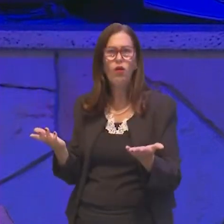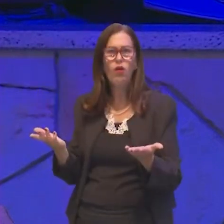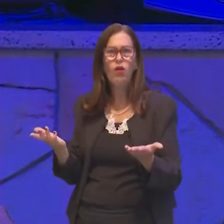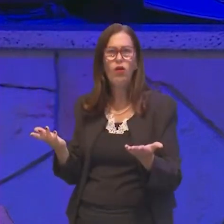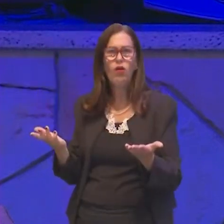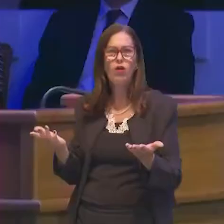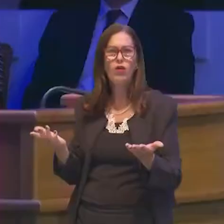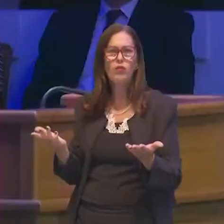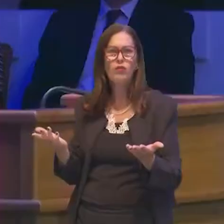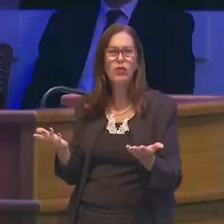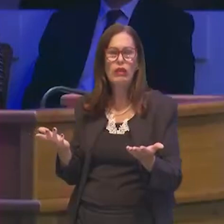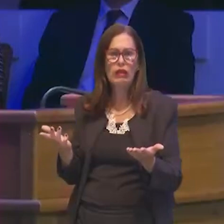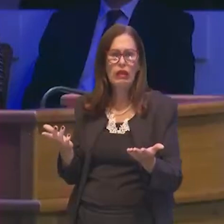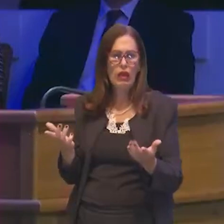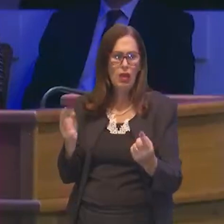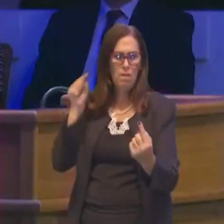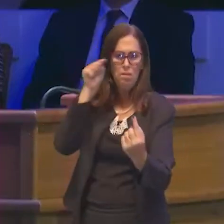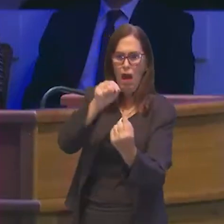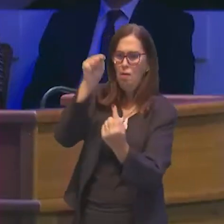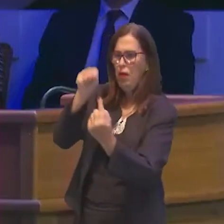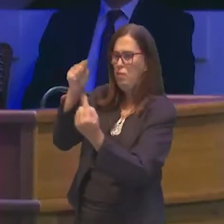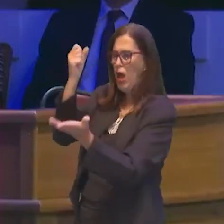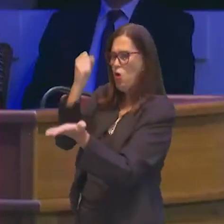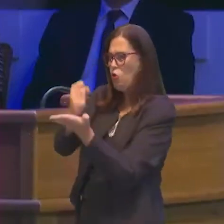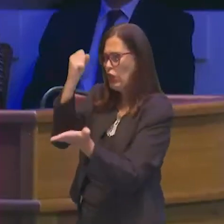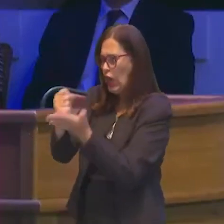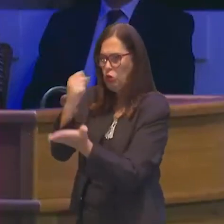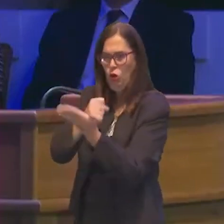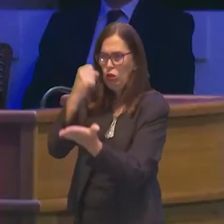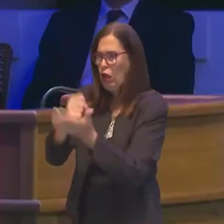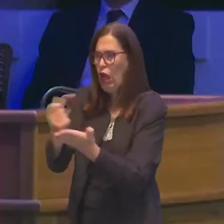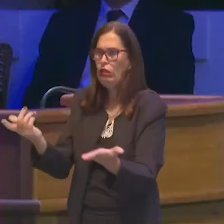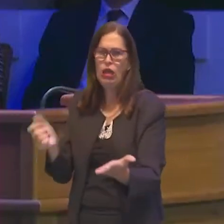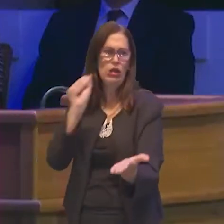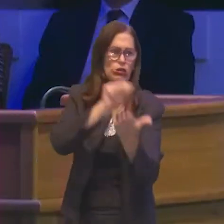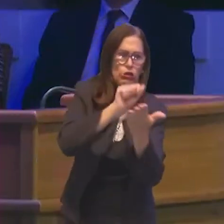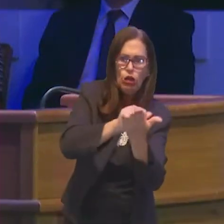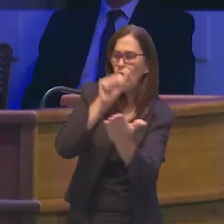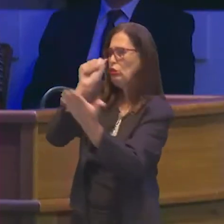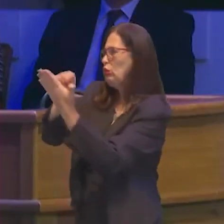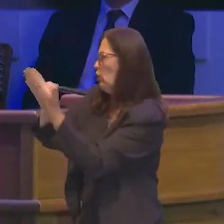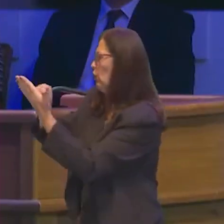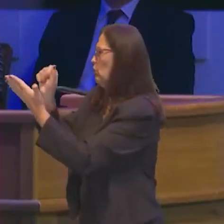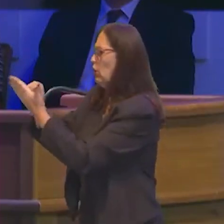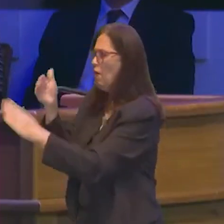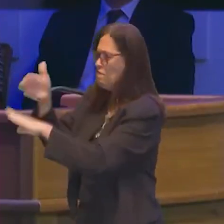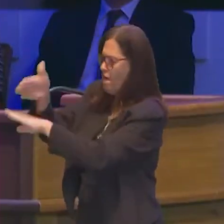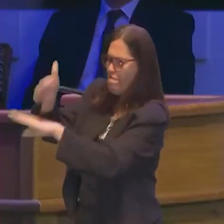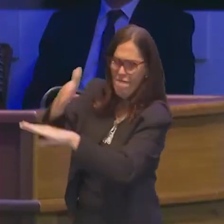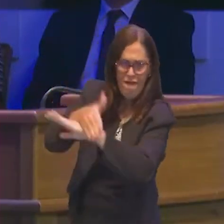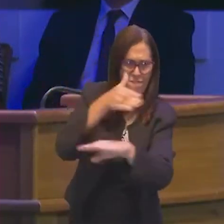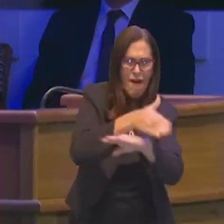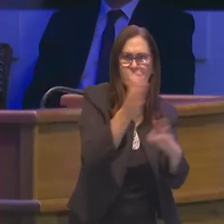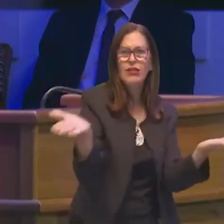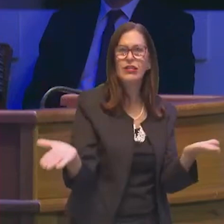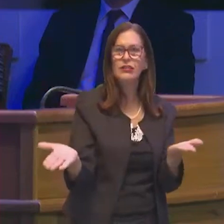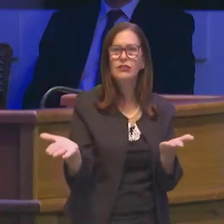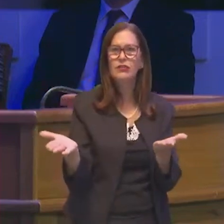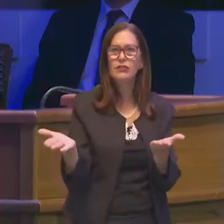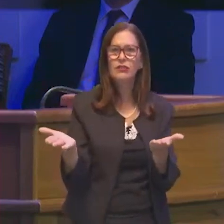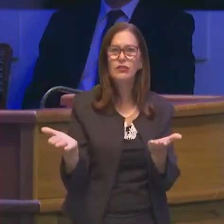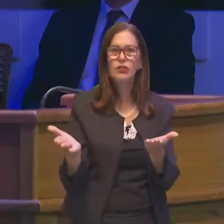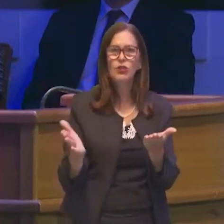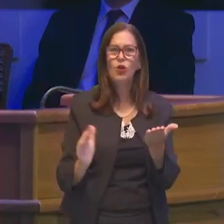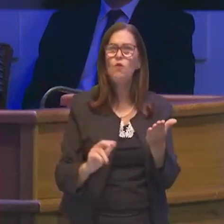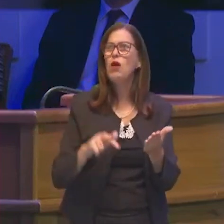E metas, e metas, e metas, e contratos, e bate na casa de um, e bate na casa de outro, e vai aqui, vai acolá, e anda aqui,